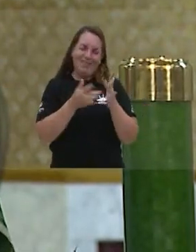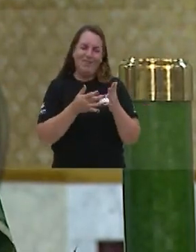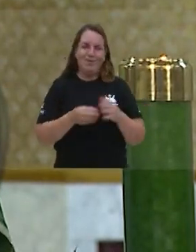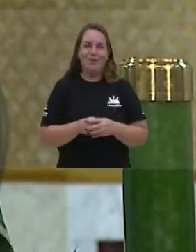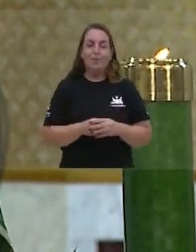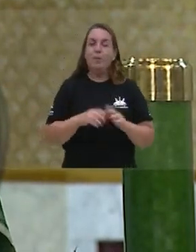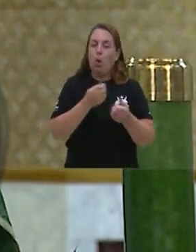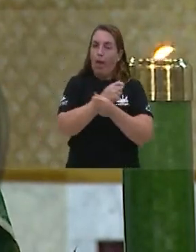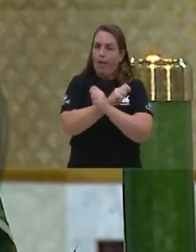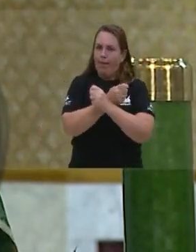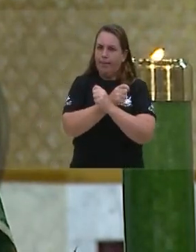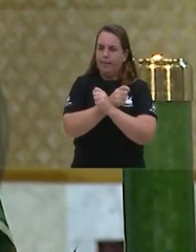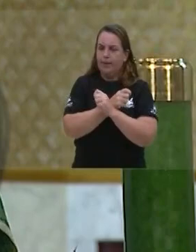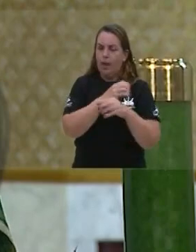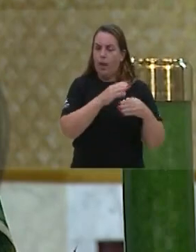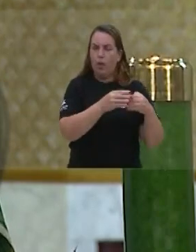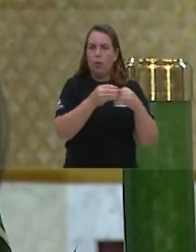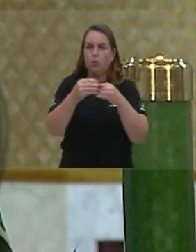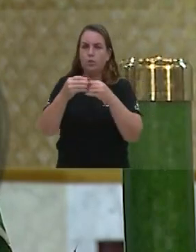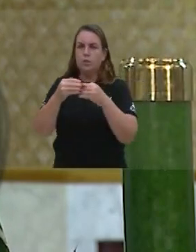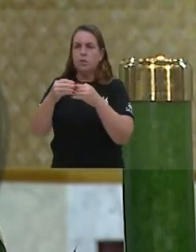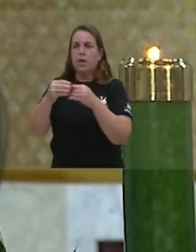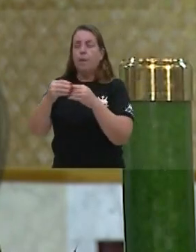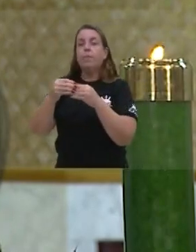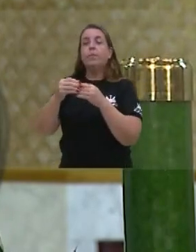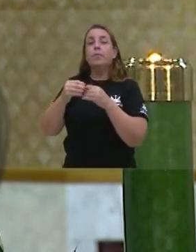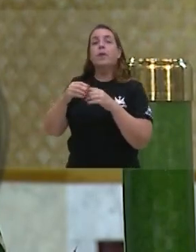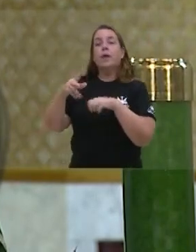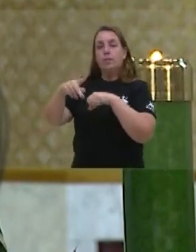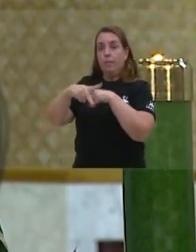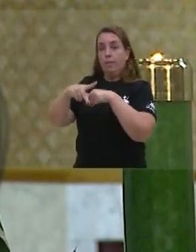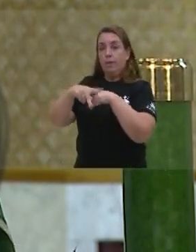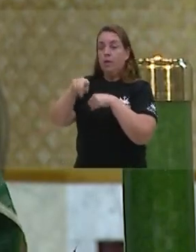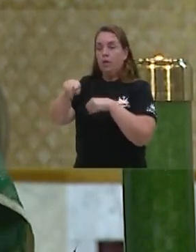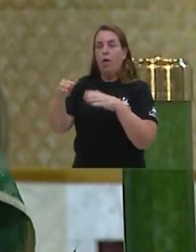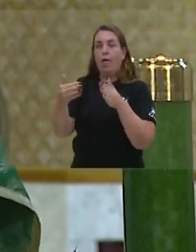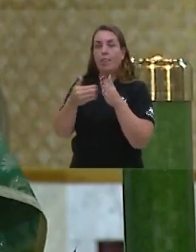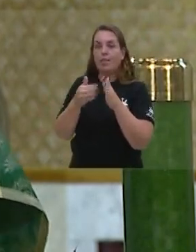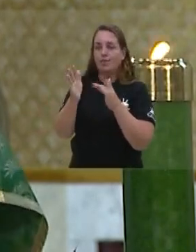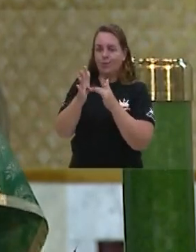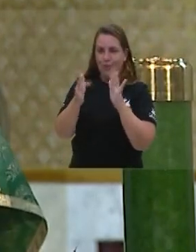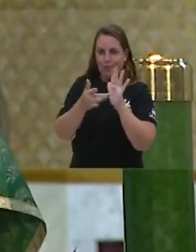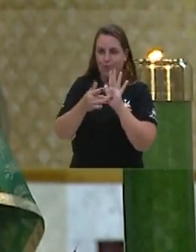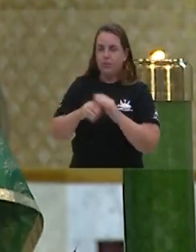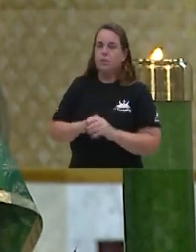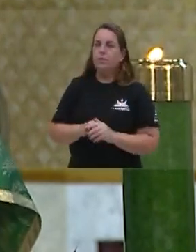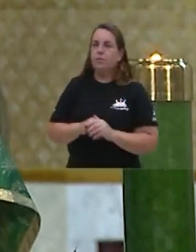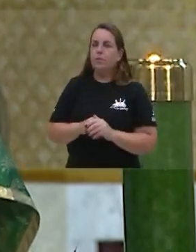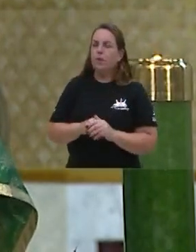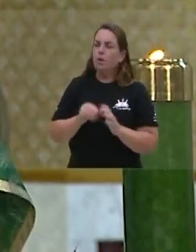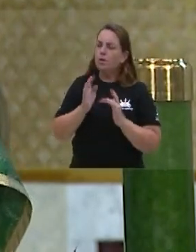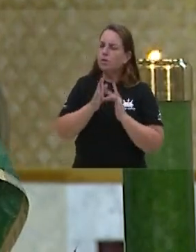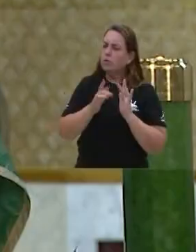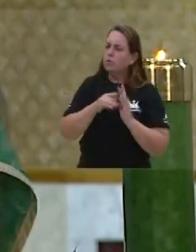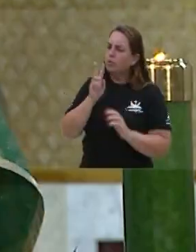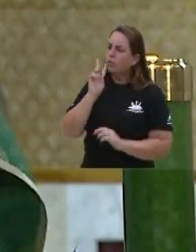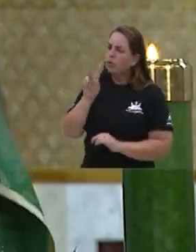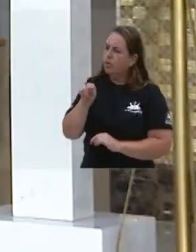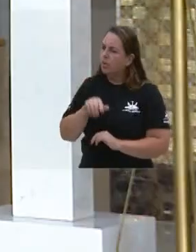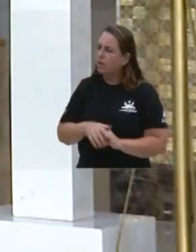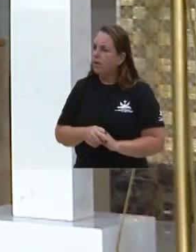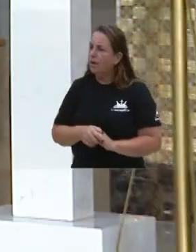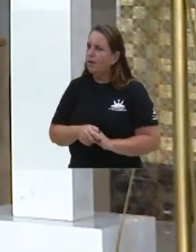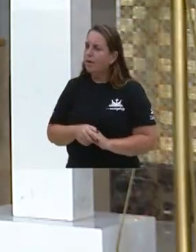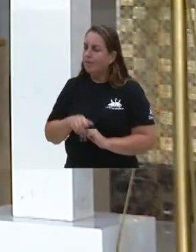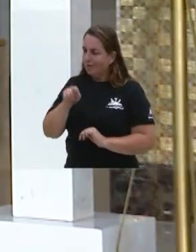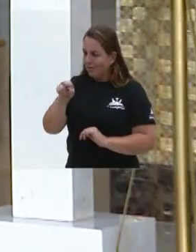Então André conduziu Simão a Jesus. Jesus olhou para ele e disse: Tu